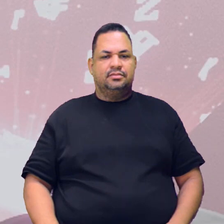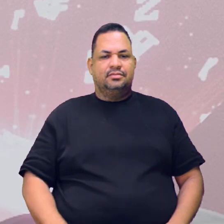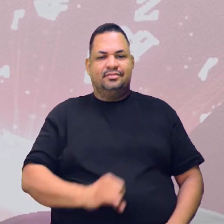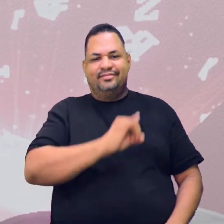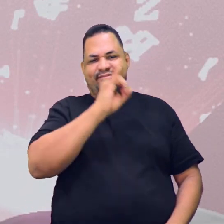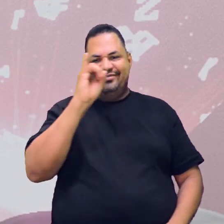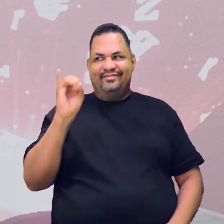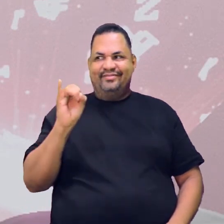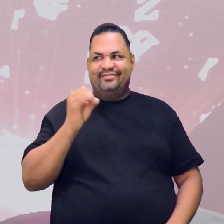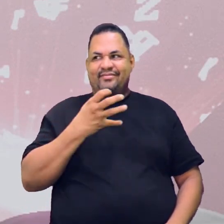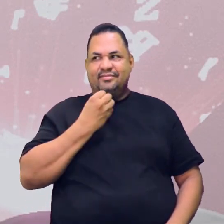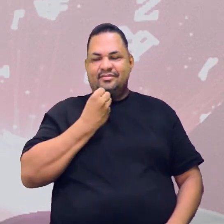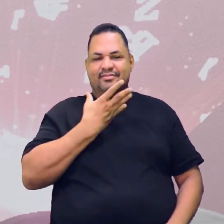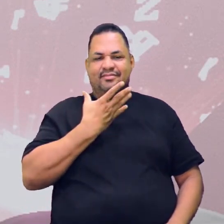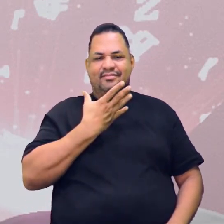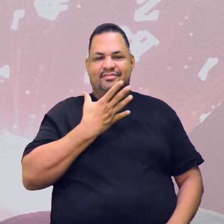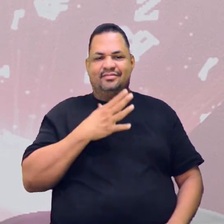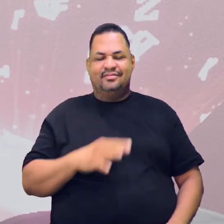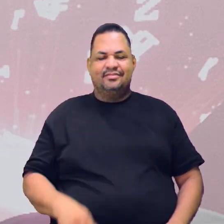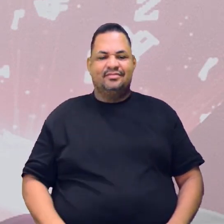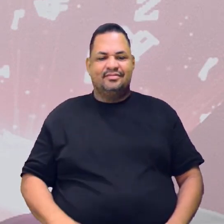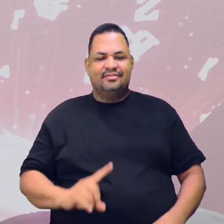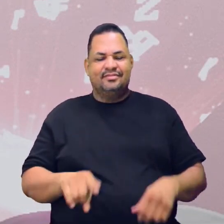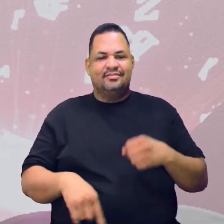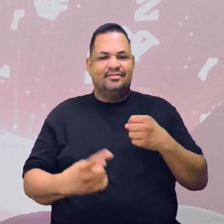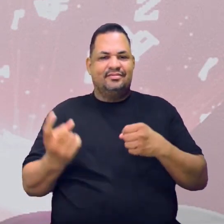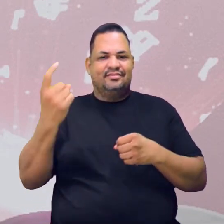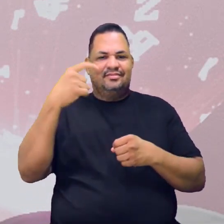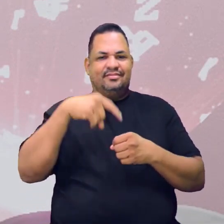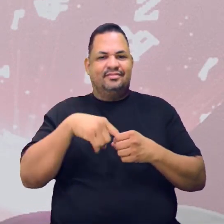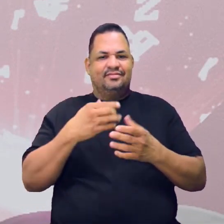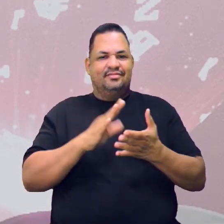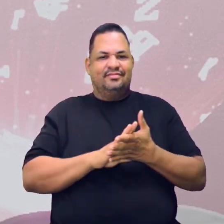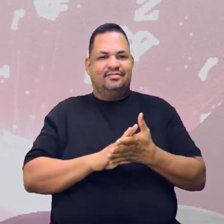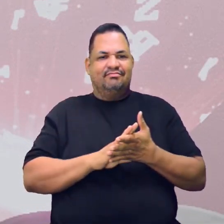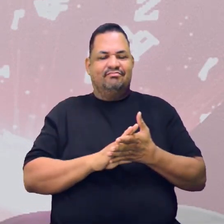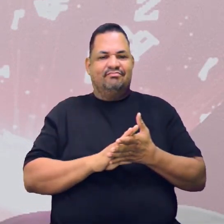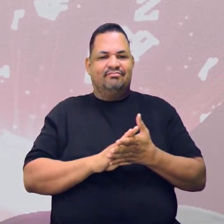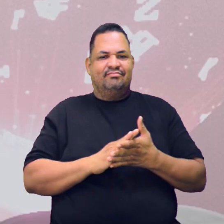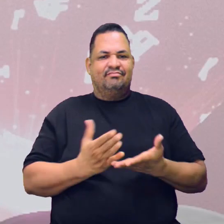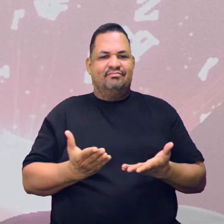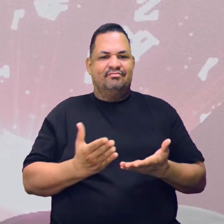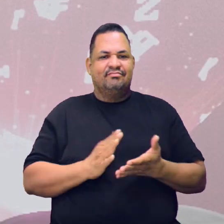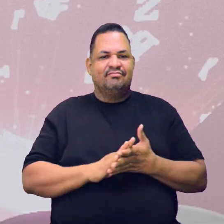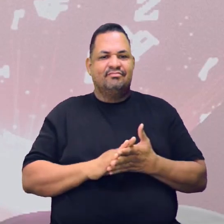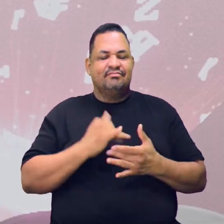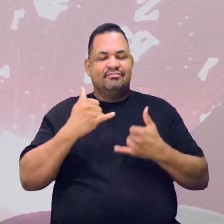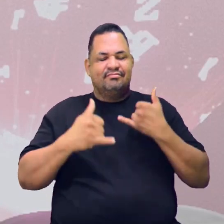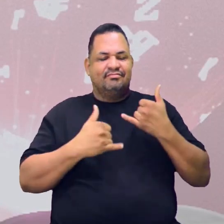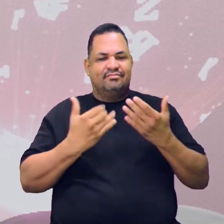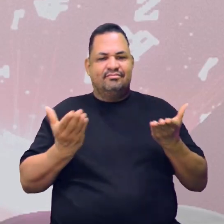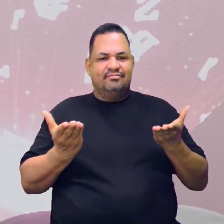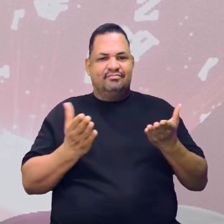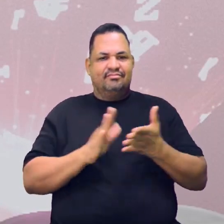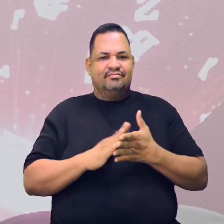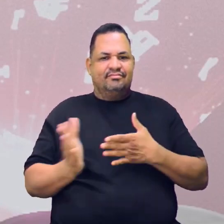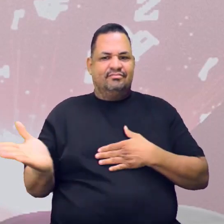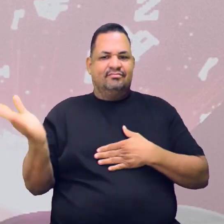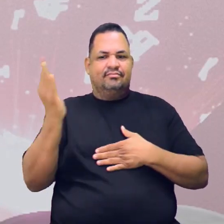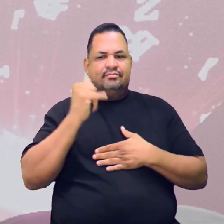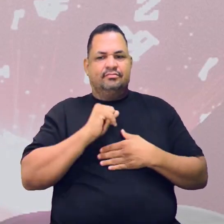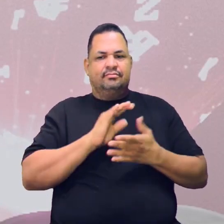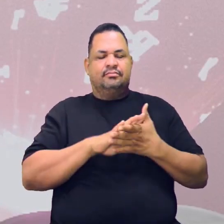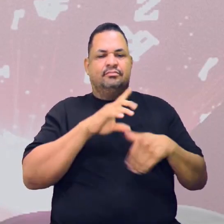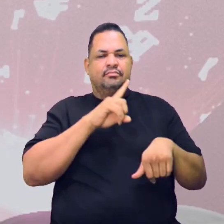Oi, tudo bem? Era só, a gente já retornou. Ai, professor, nem sabe. Lá, tô brincando, tá, Madinho? Então, vamos lá para o